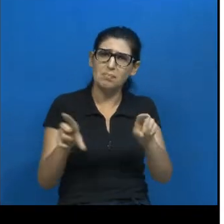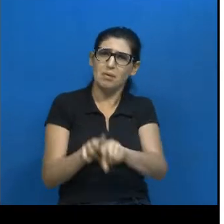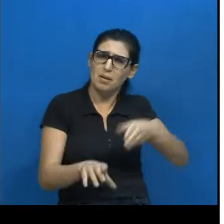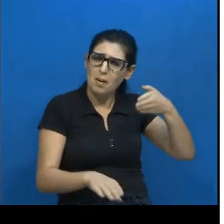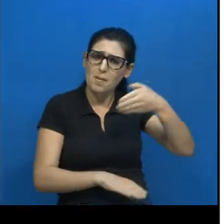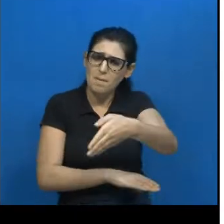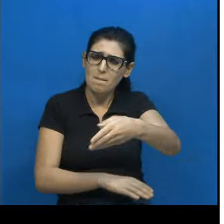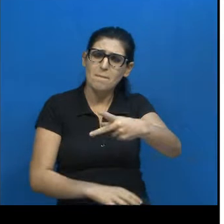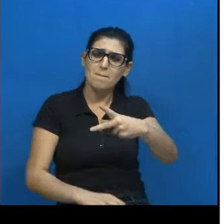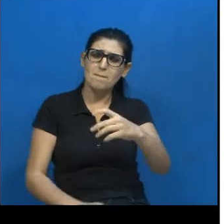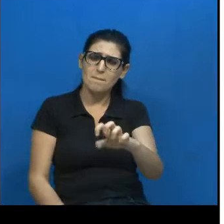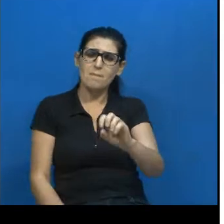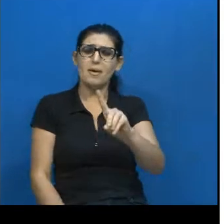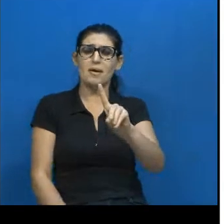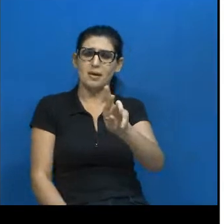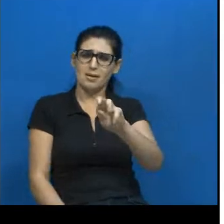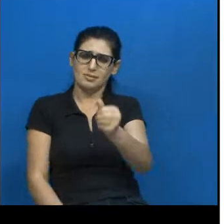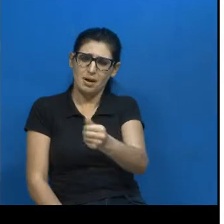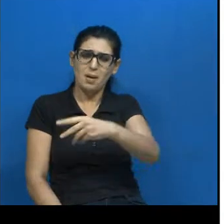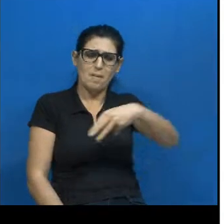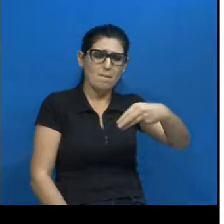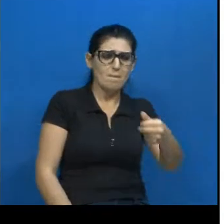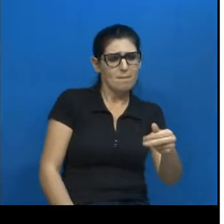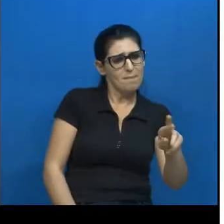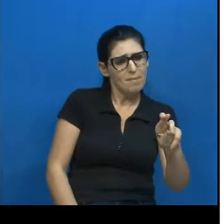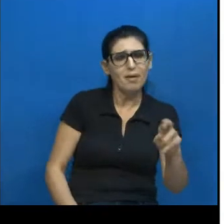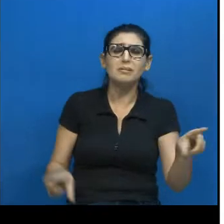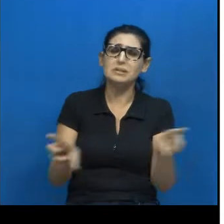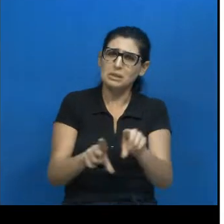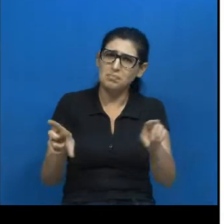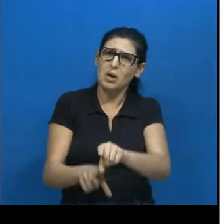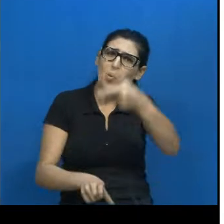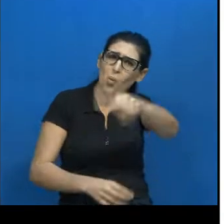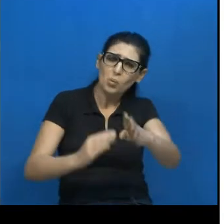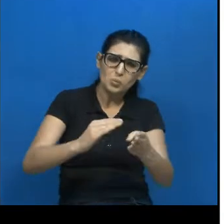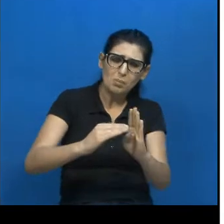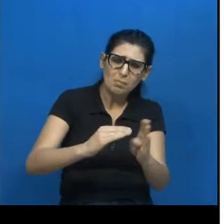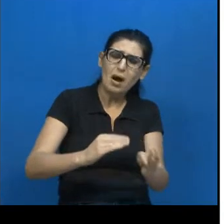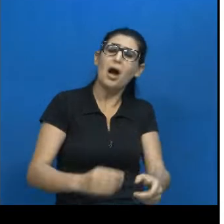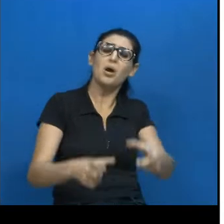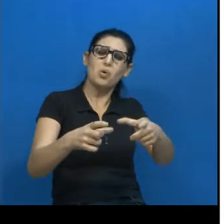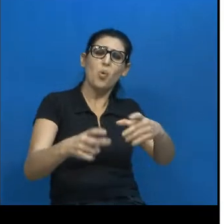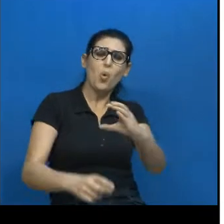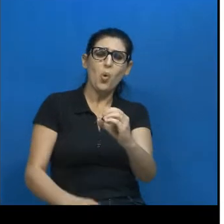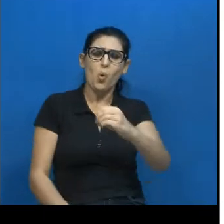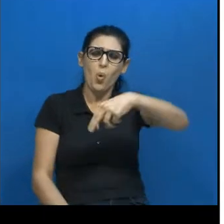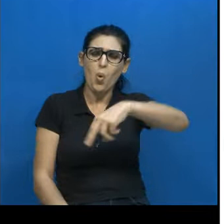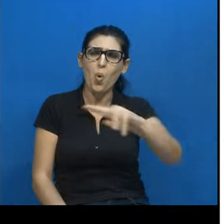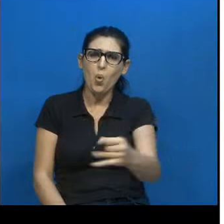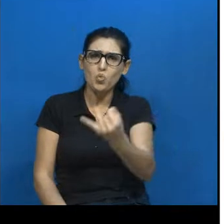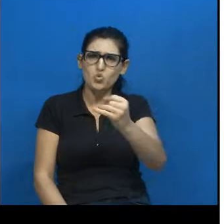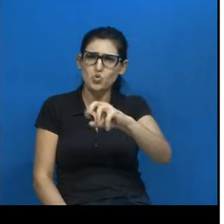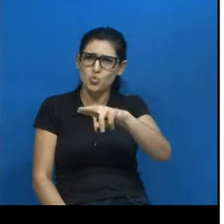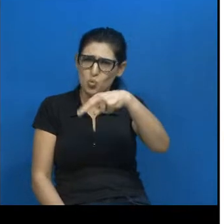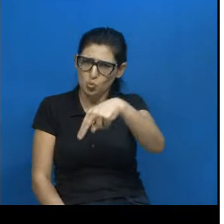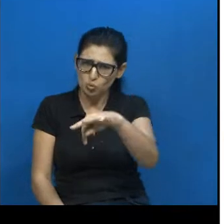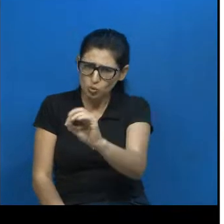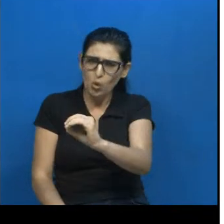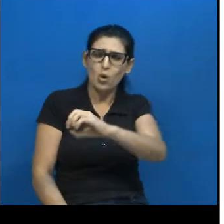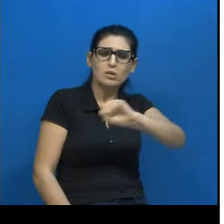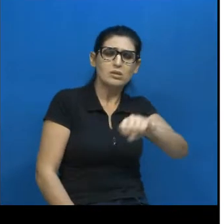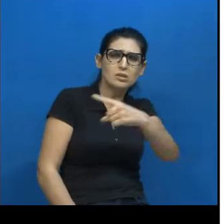ela também vai lá para o Conjunto São Benedito. Então, a gente tá quebrando esse conceito de linha centro.